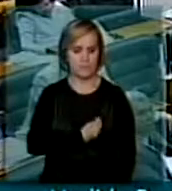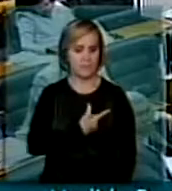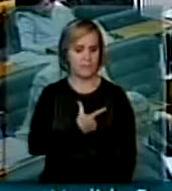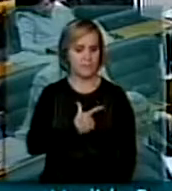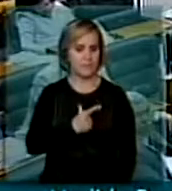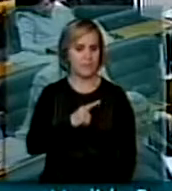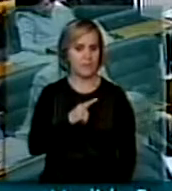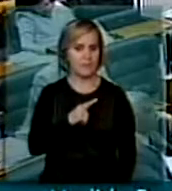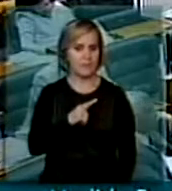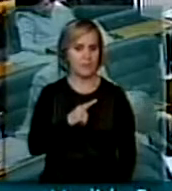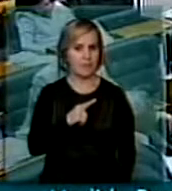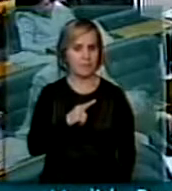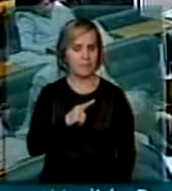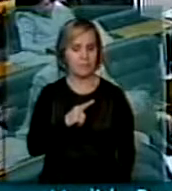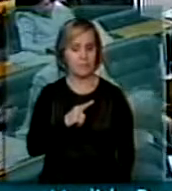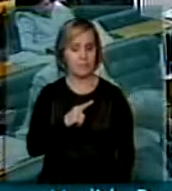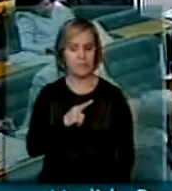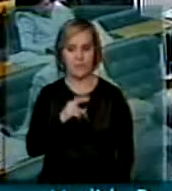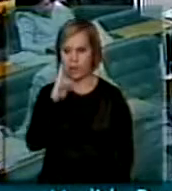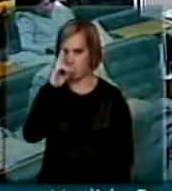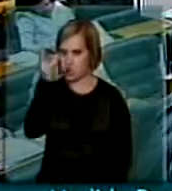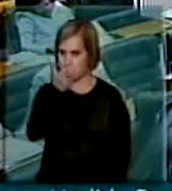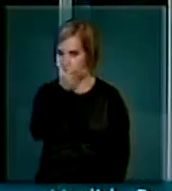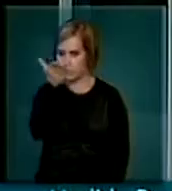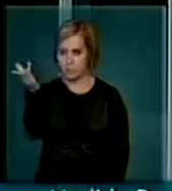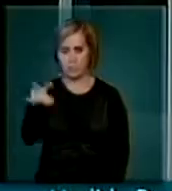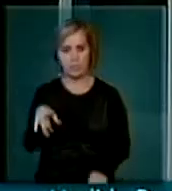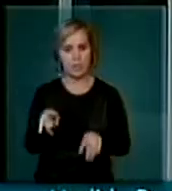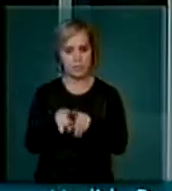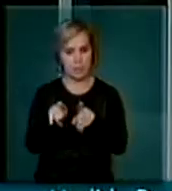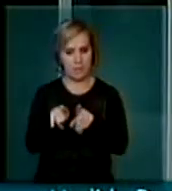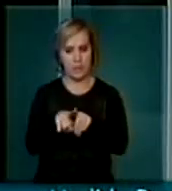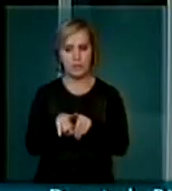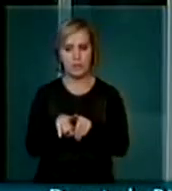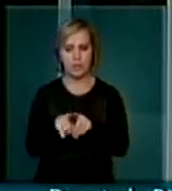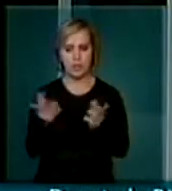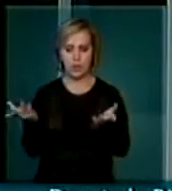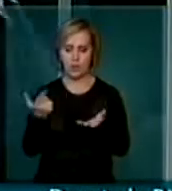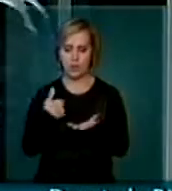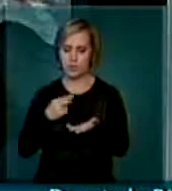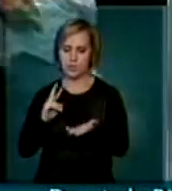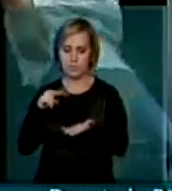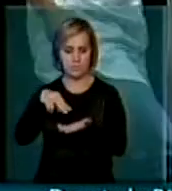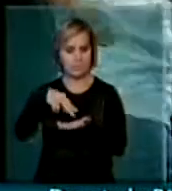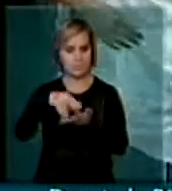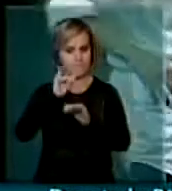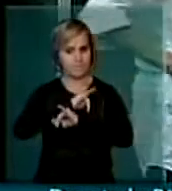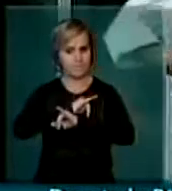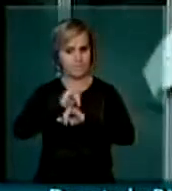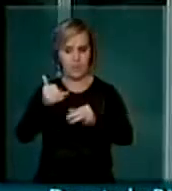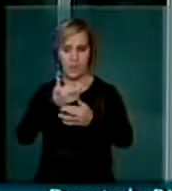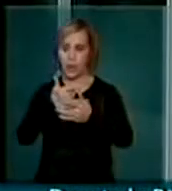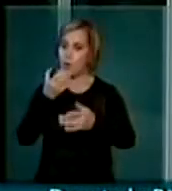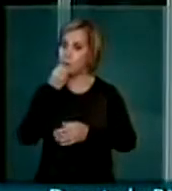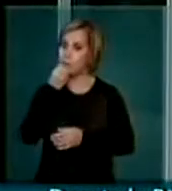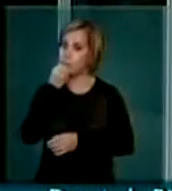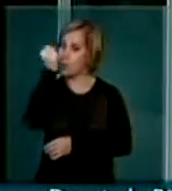deputados e deputadas, senhores líderes, venho a essa tribuna hoje trazer boas notícias para o